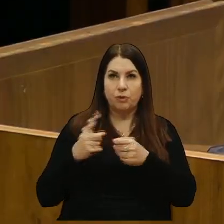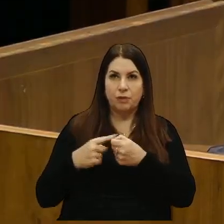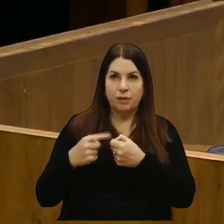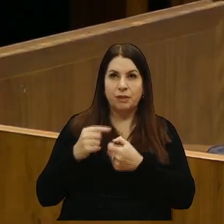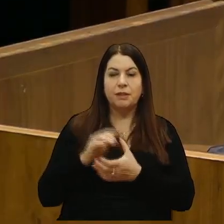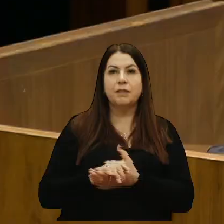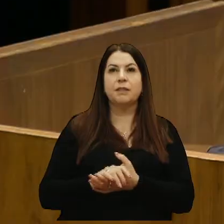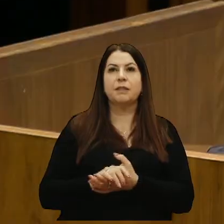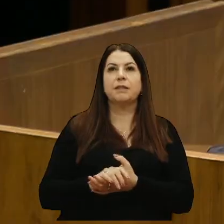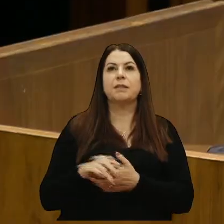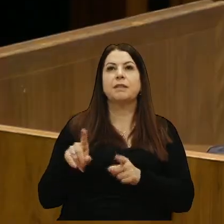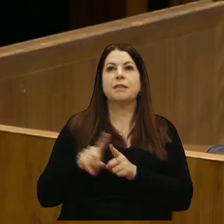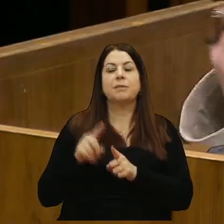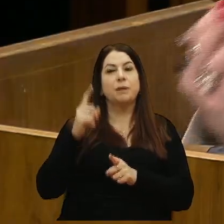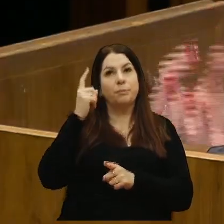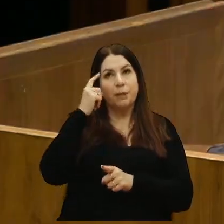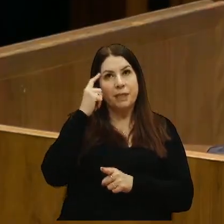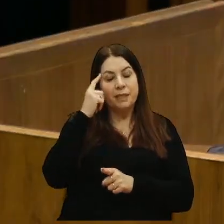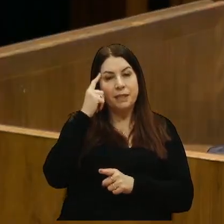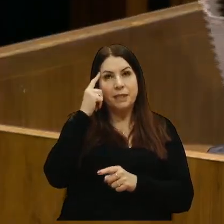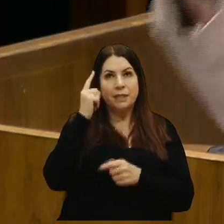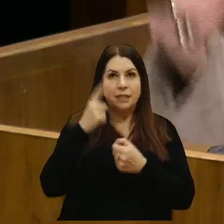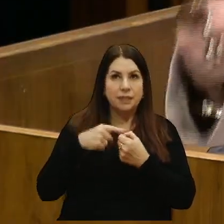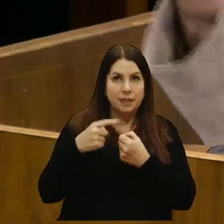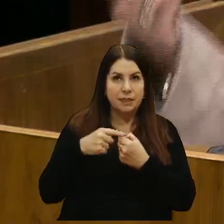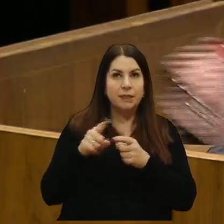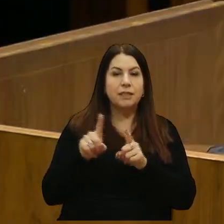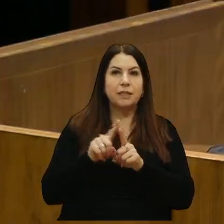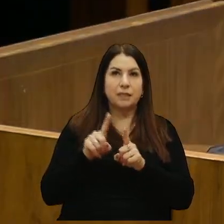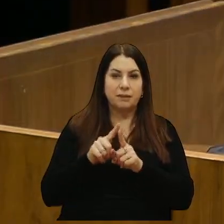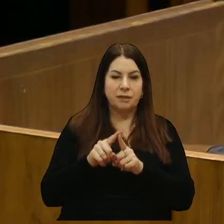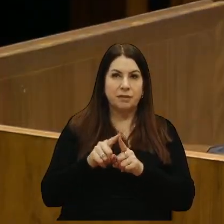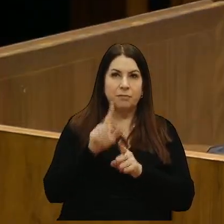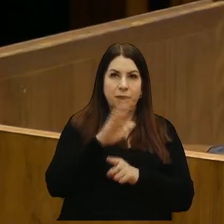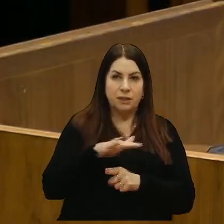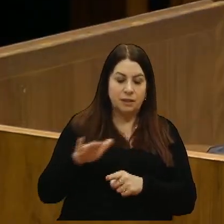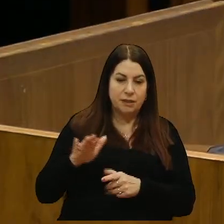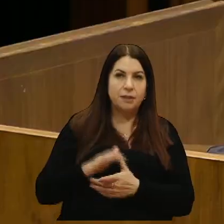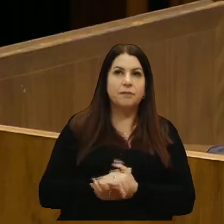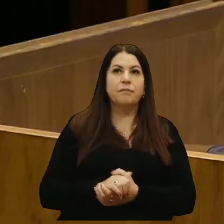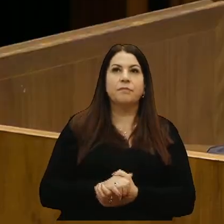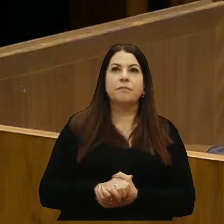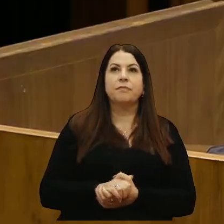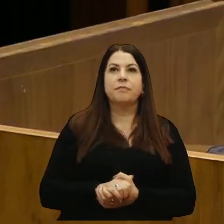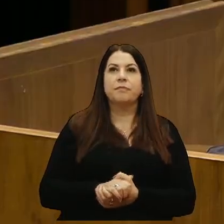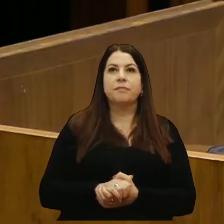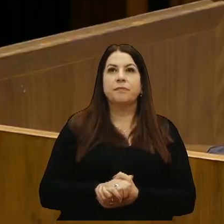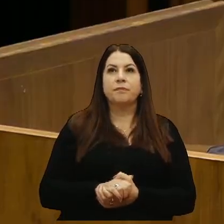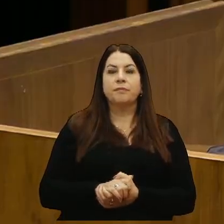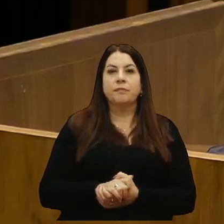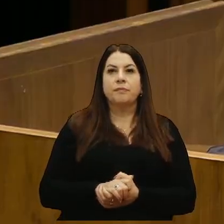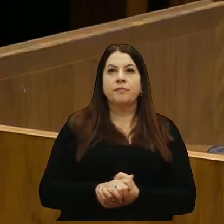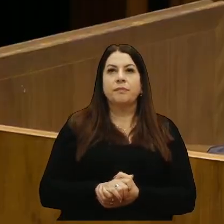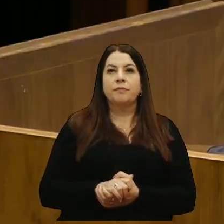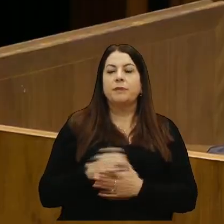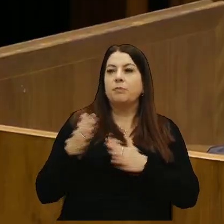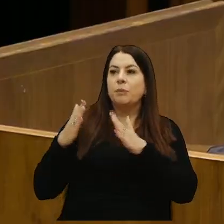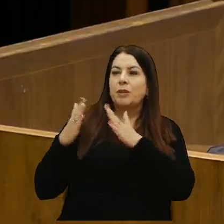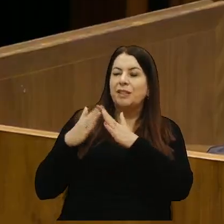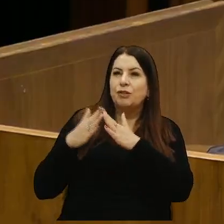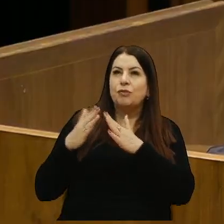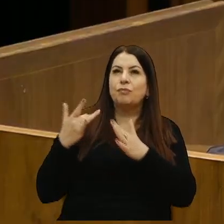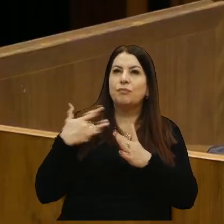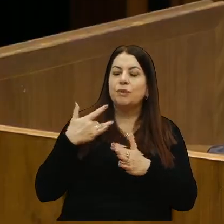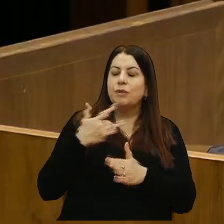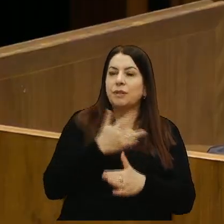urbano, a gente tem que pensar a cidade também para as crianças, né? Para a moradia